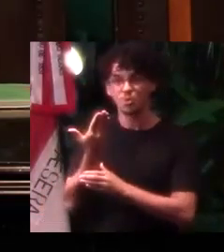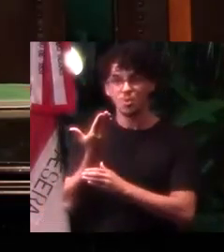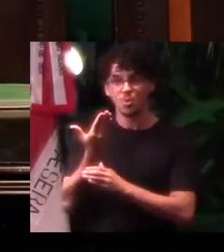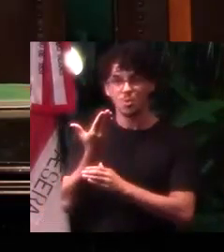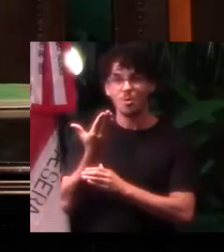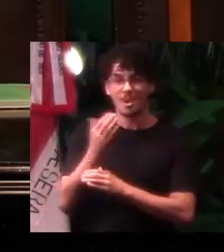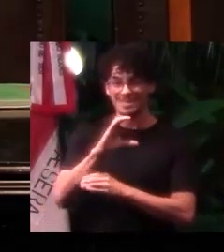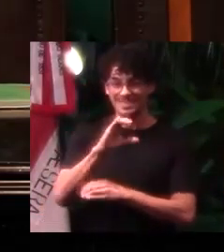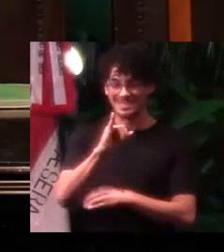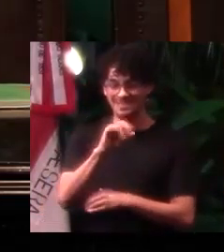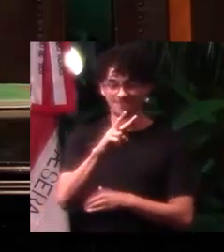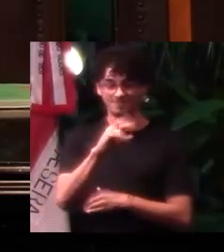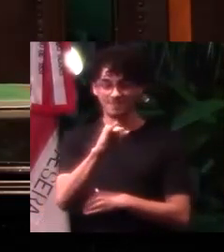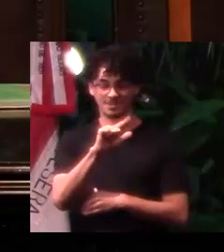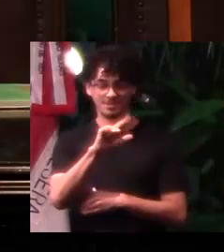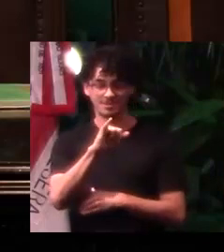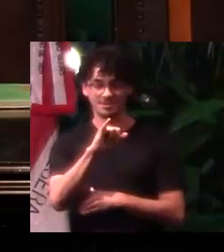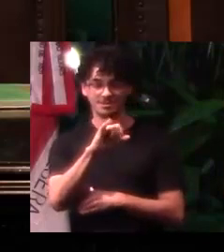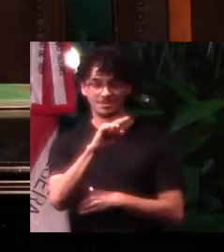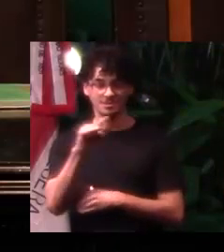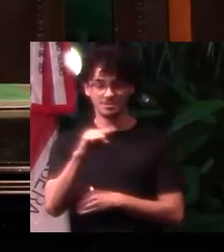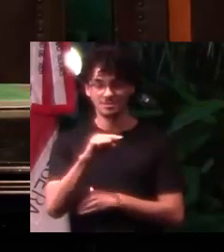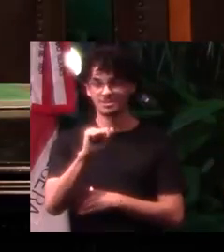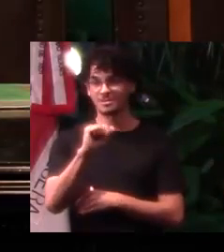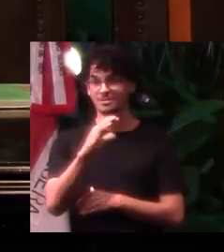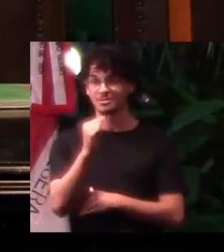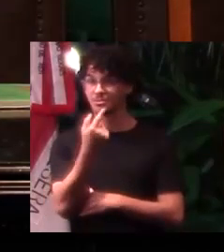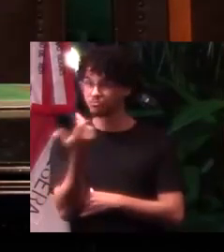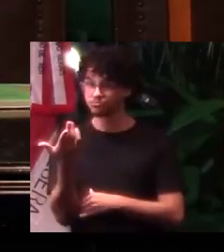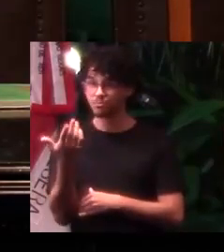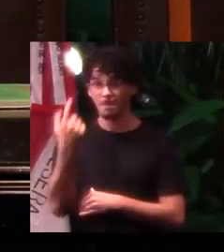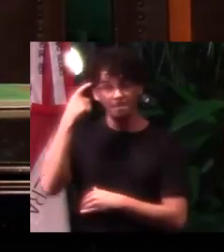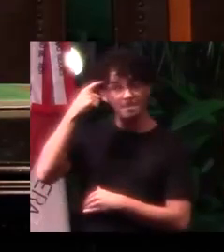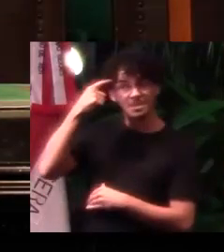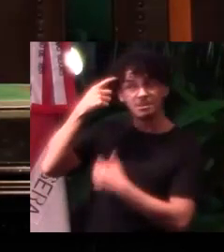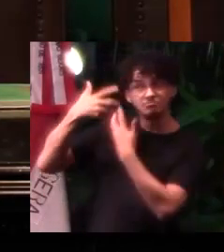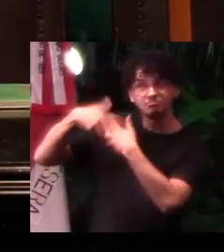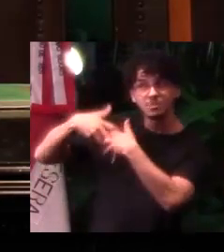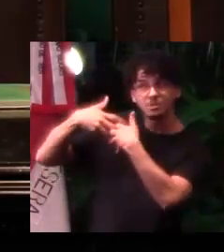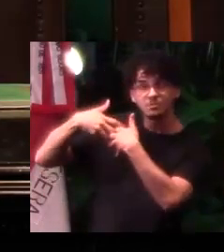o pensamento, a cultura, né? E ela é